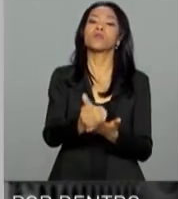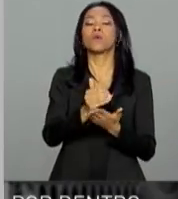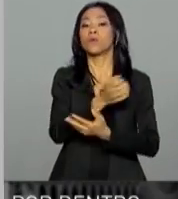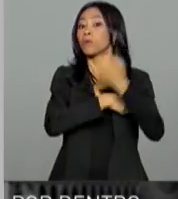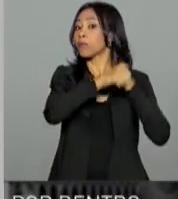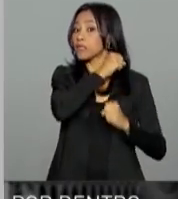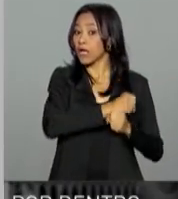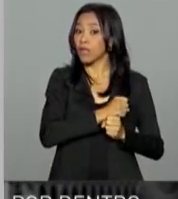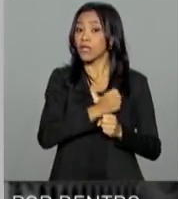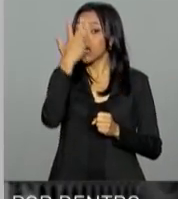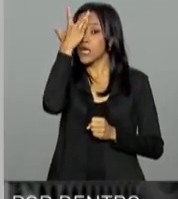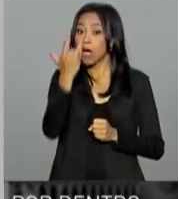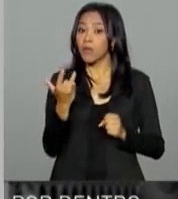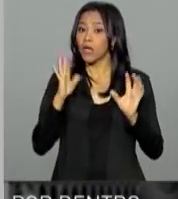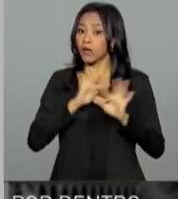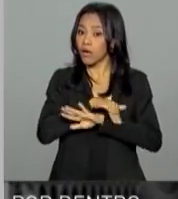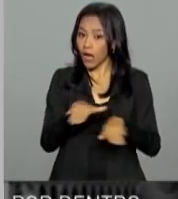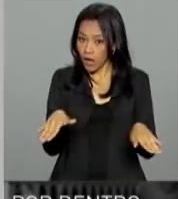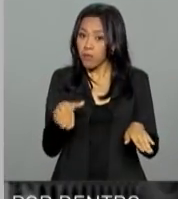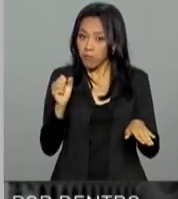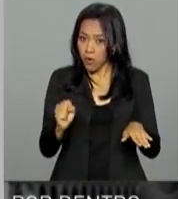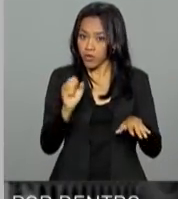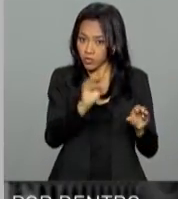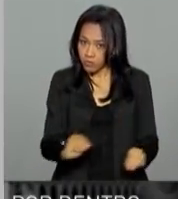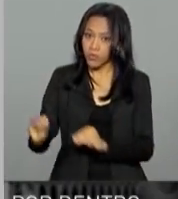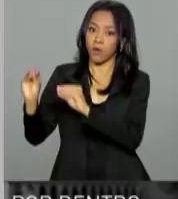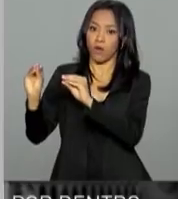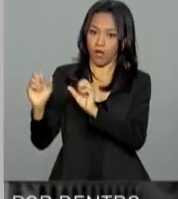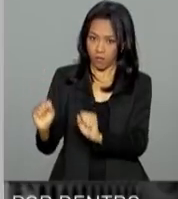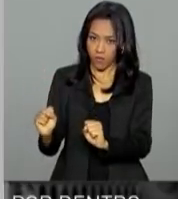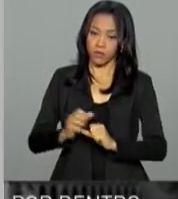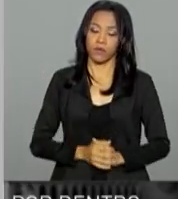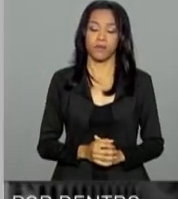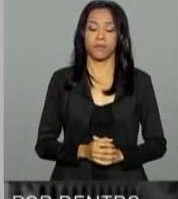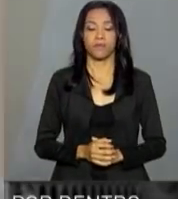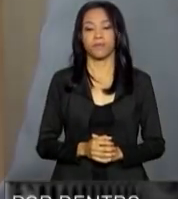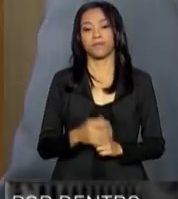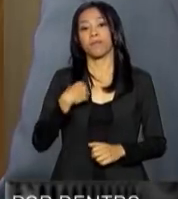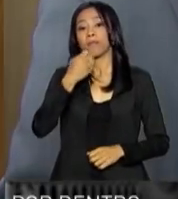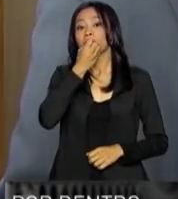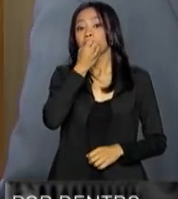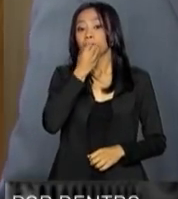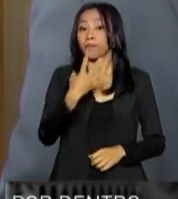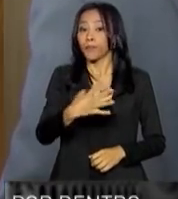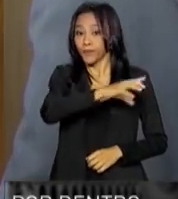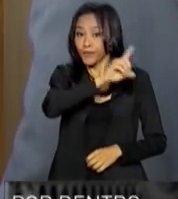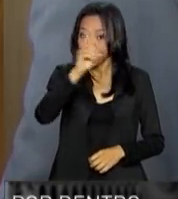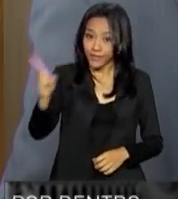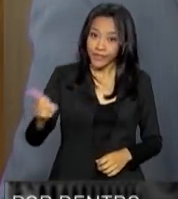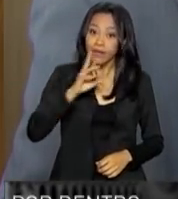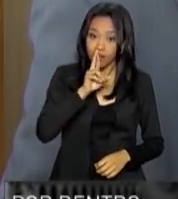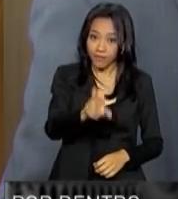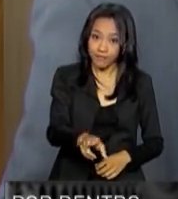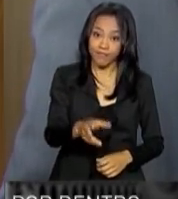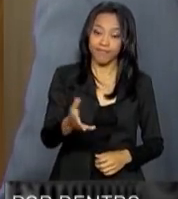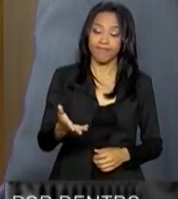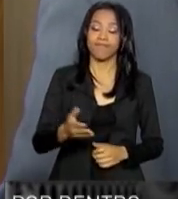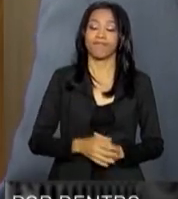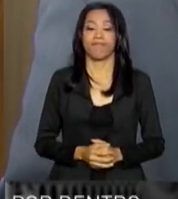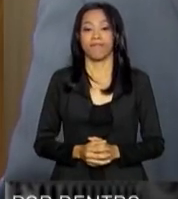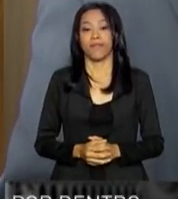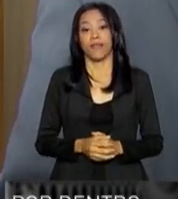pode ser prorrogado vamos lá volta o medo de tudo bom dia a